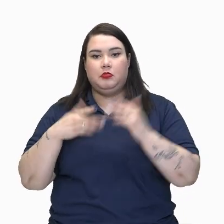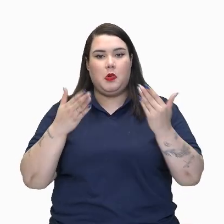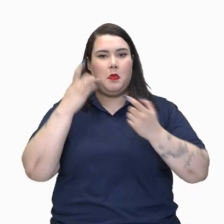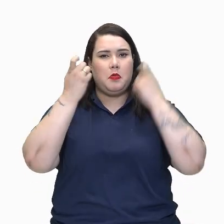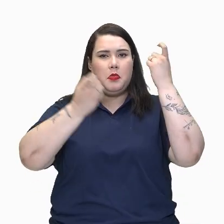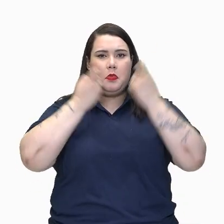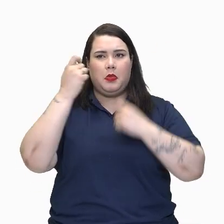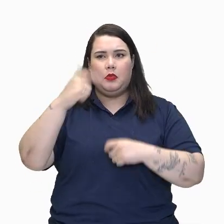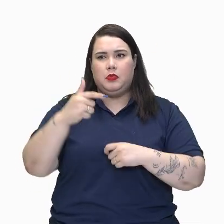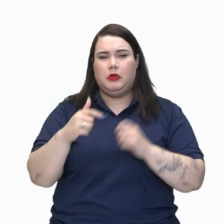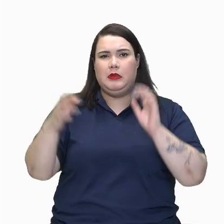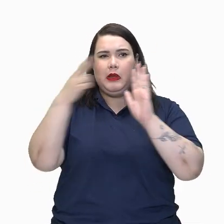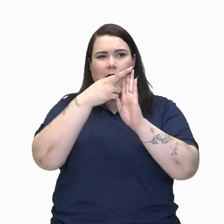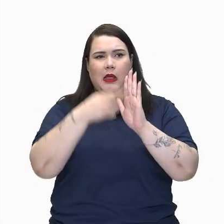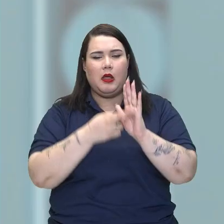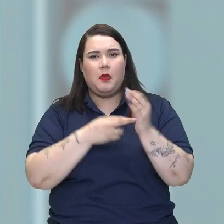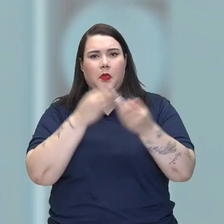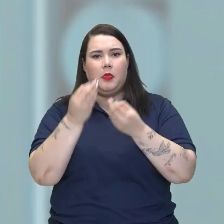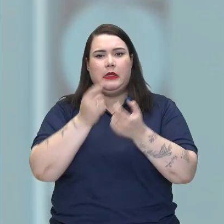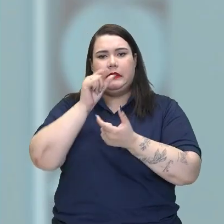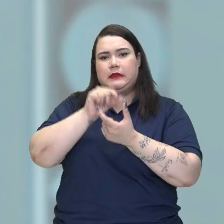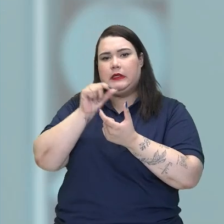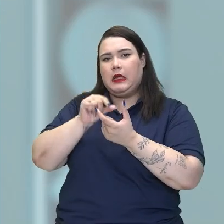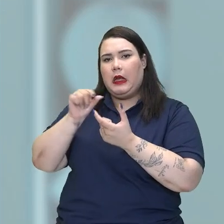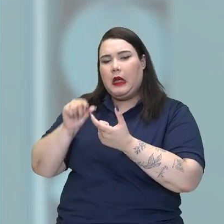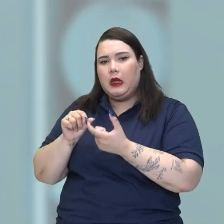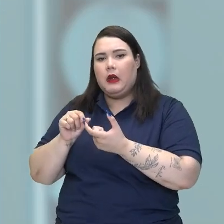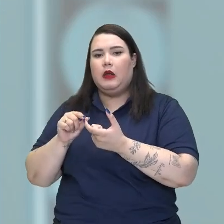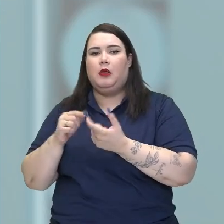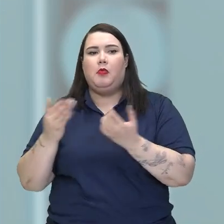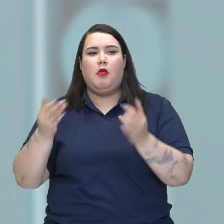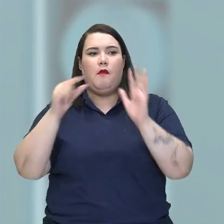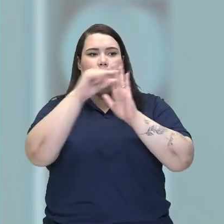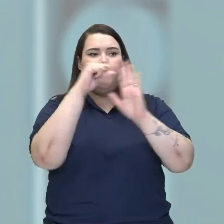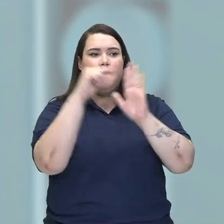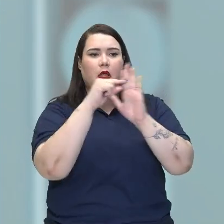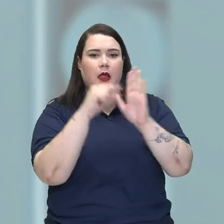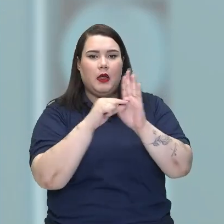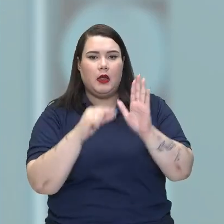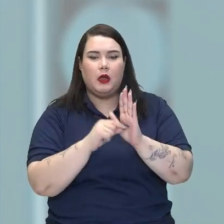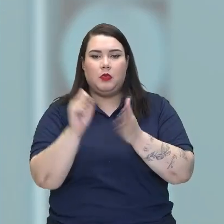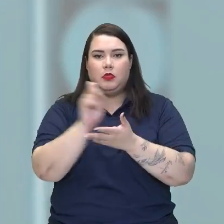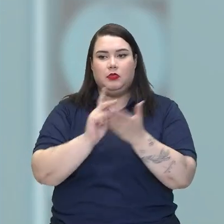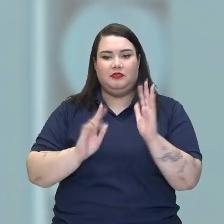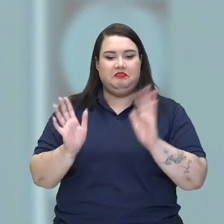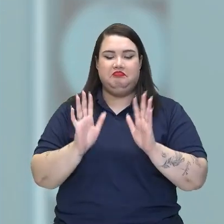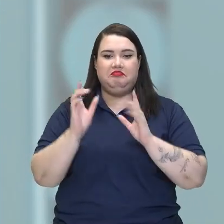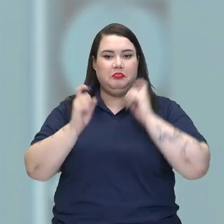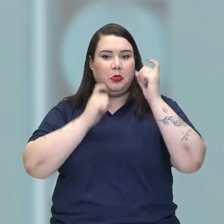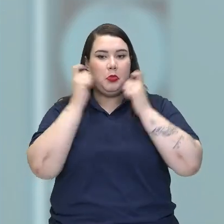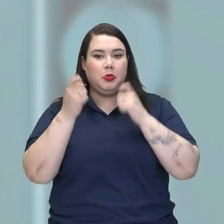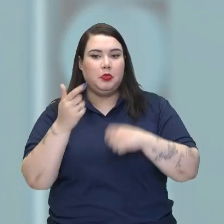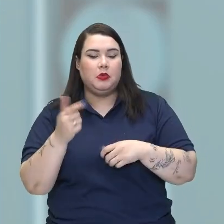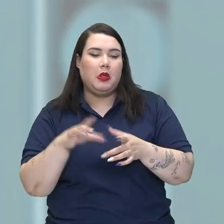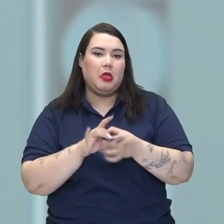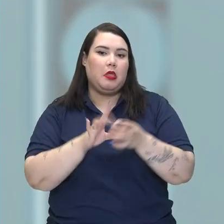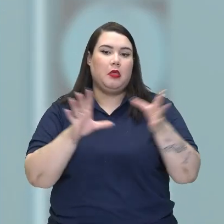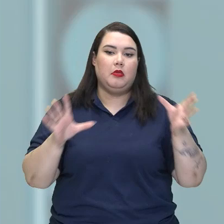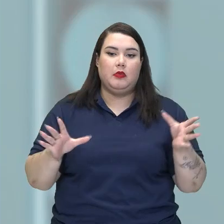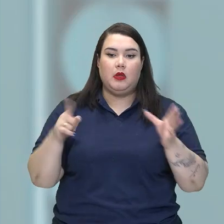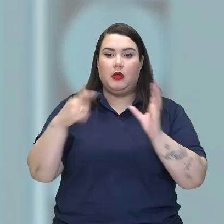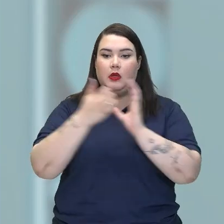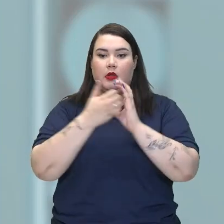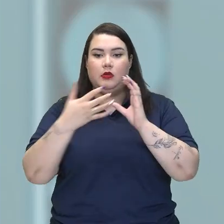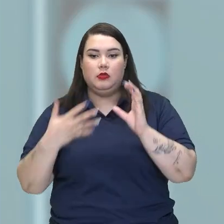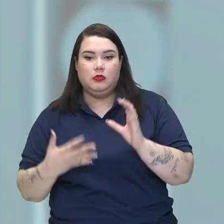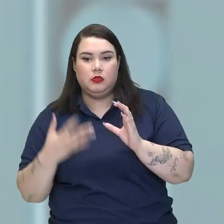forma de dizer quantas sílabas tem, quantos versos tem cada tipo de poema. Não, era mais livre. Isso é uma das características